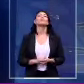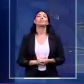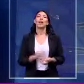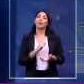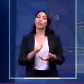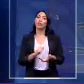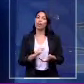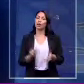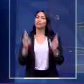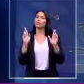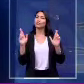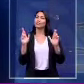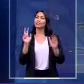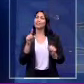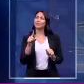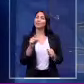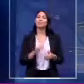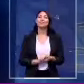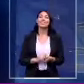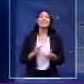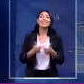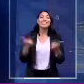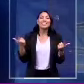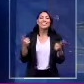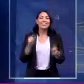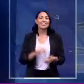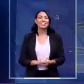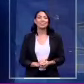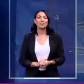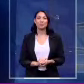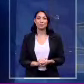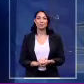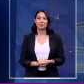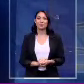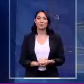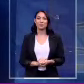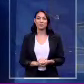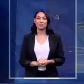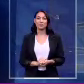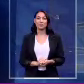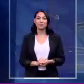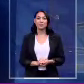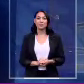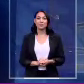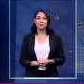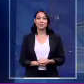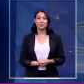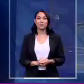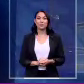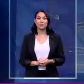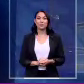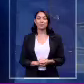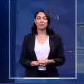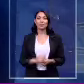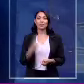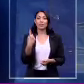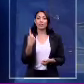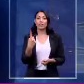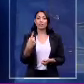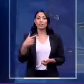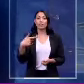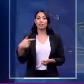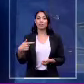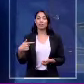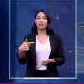para você. Quem sabe a sorte pinta aí na sua casa. Vem chegando mais um número. Qual será a próxima bola? É número